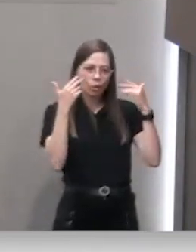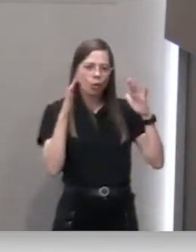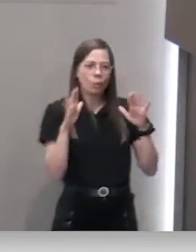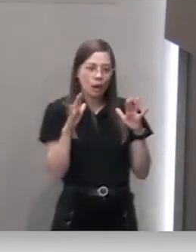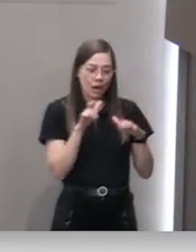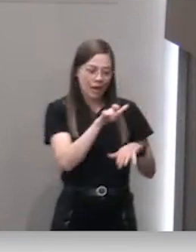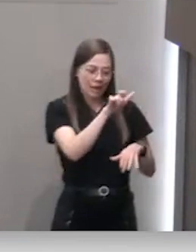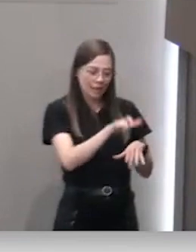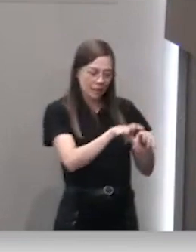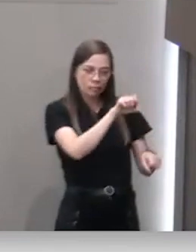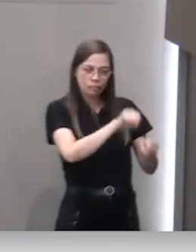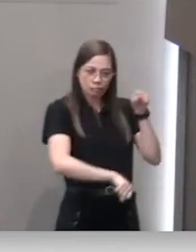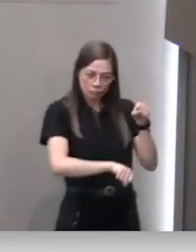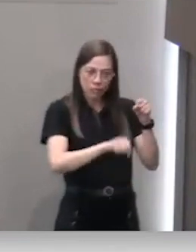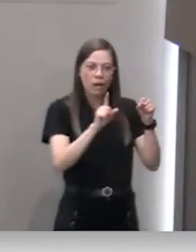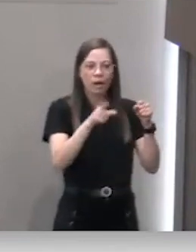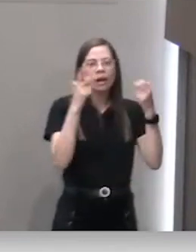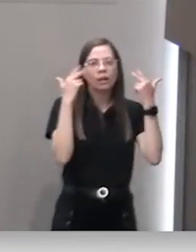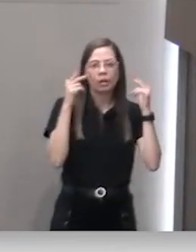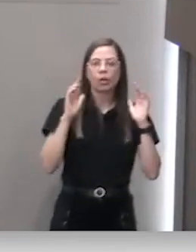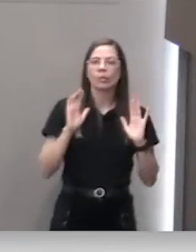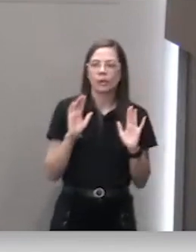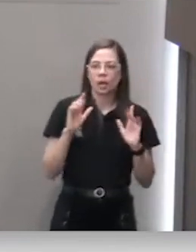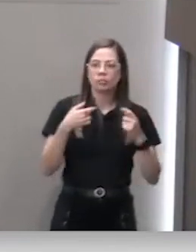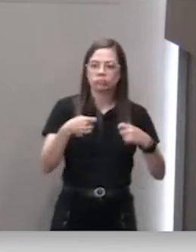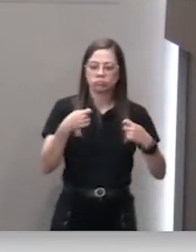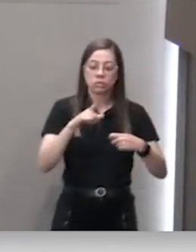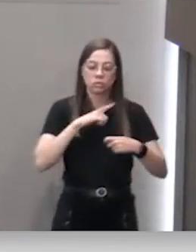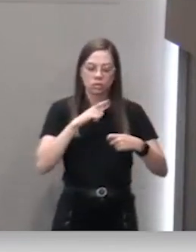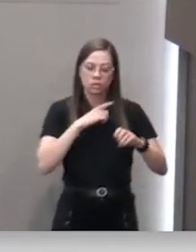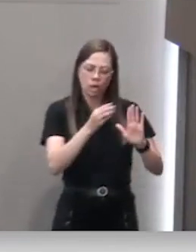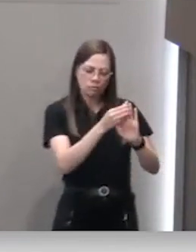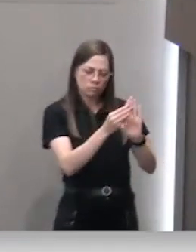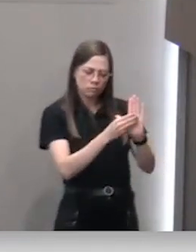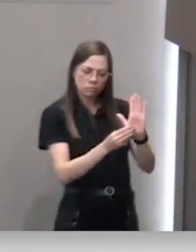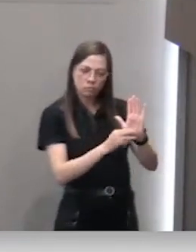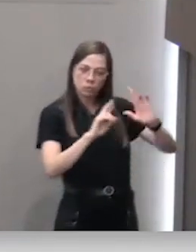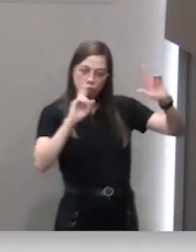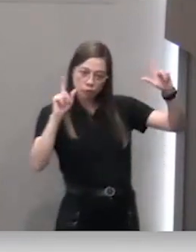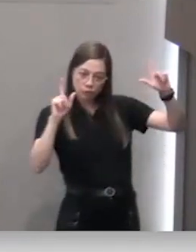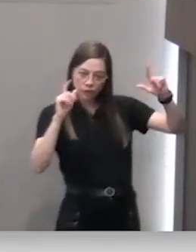de abuso vai achar que aquilo é normal. Isso tem que ter uma abordagem diferente.